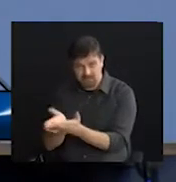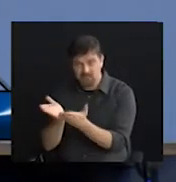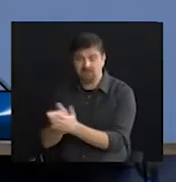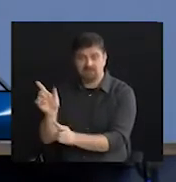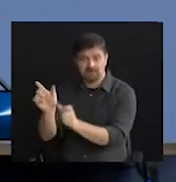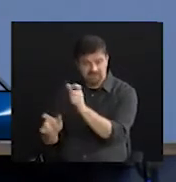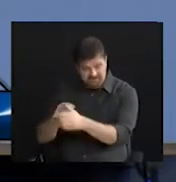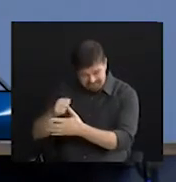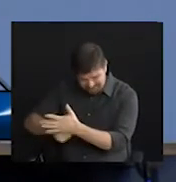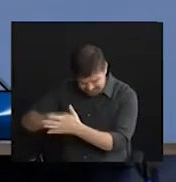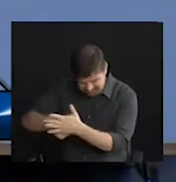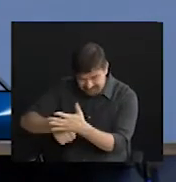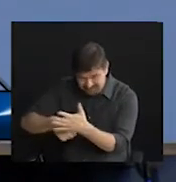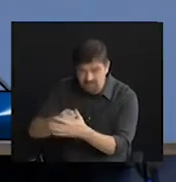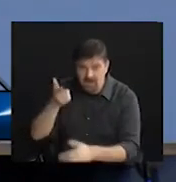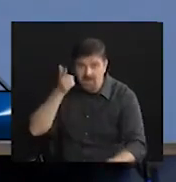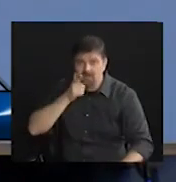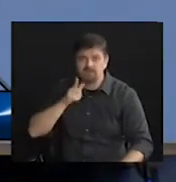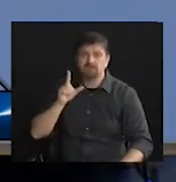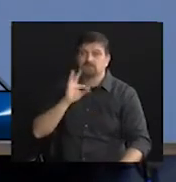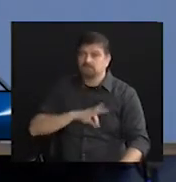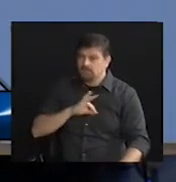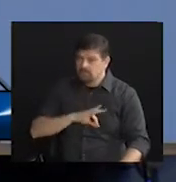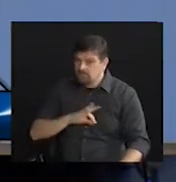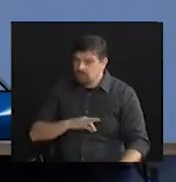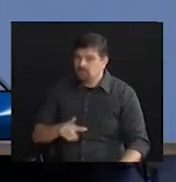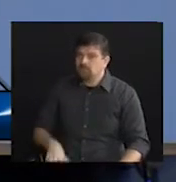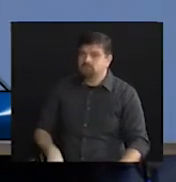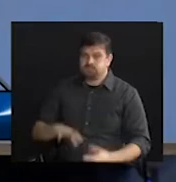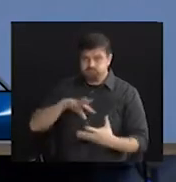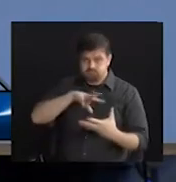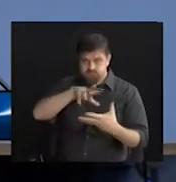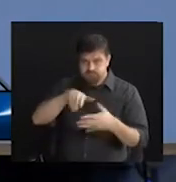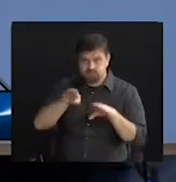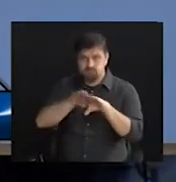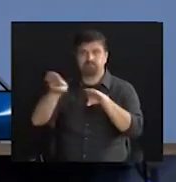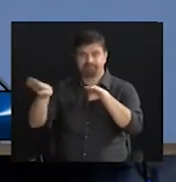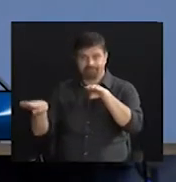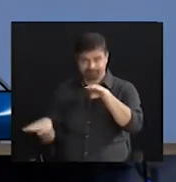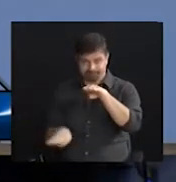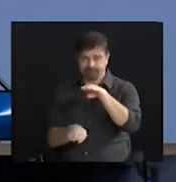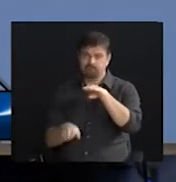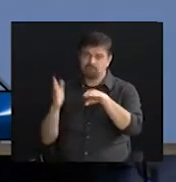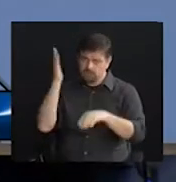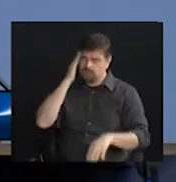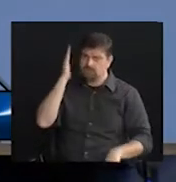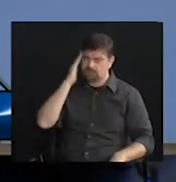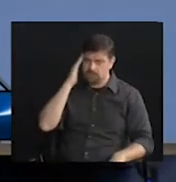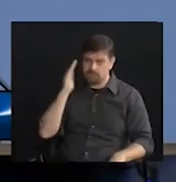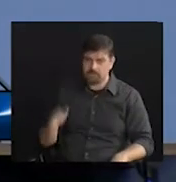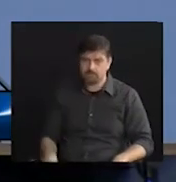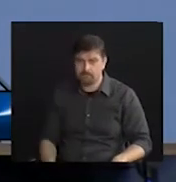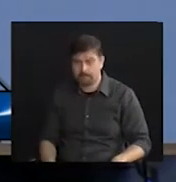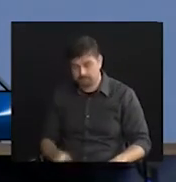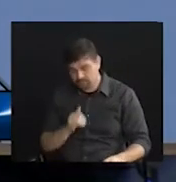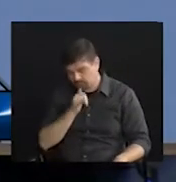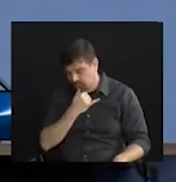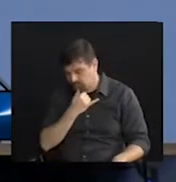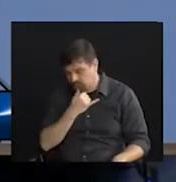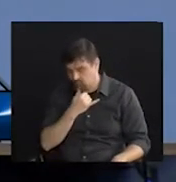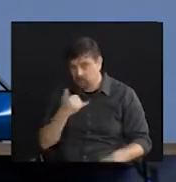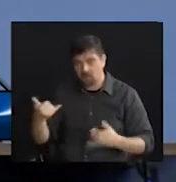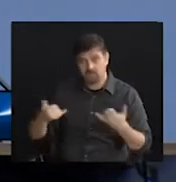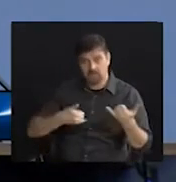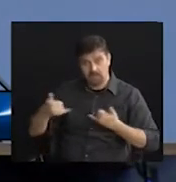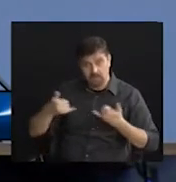os trabalhadores, lutando para conseguir um sustento digno num mundo tão injusto feito nosso. Porém, infelizmente, chega o meu